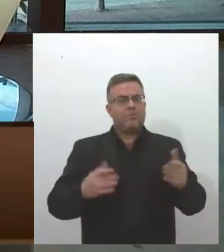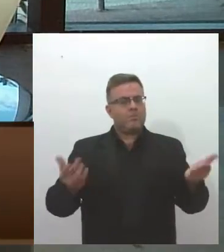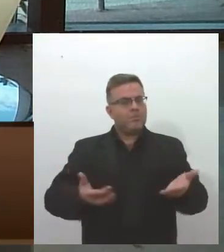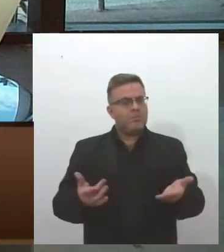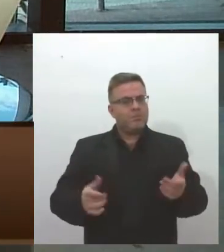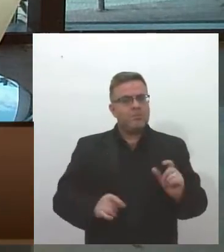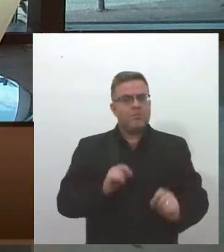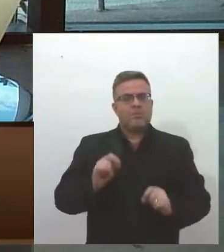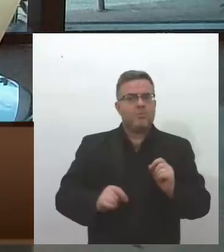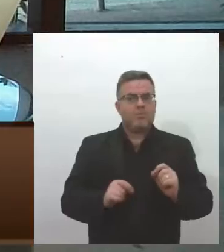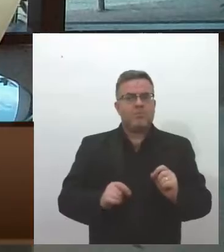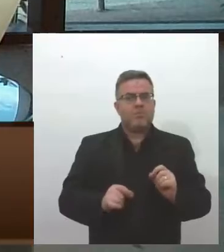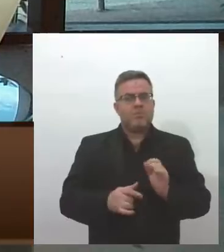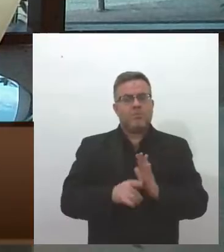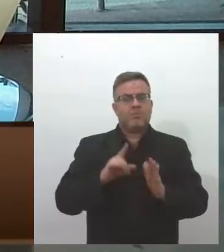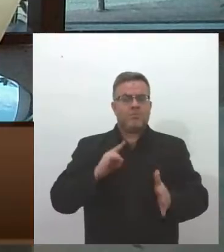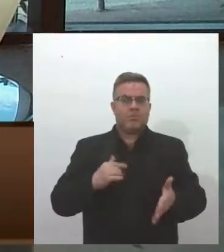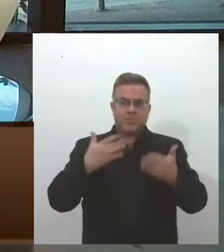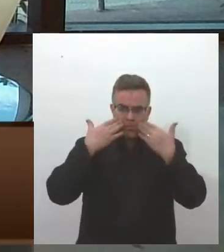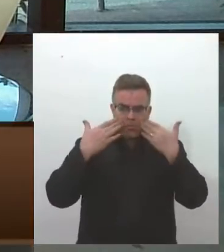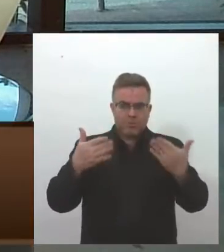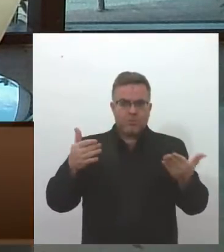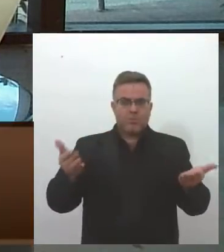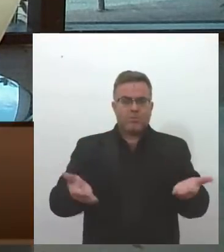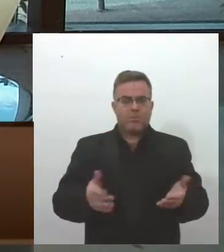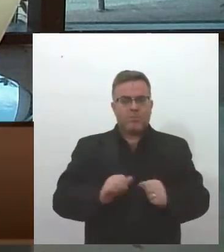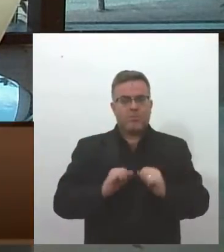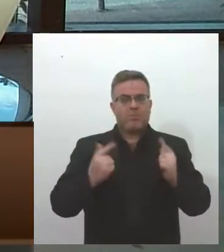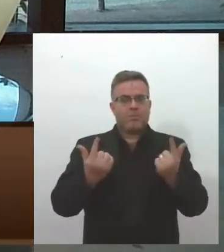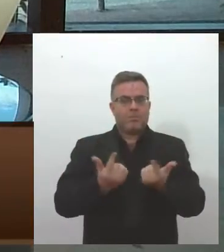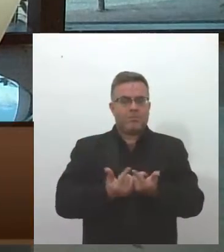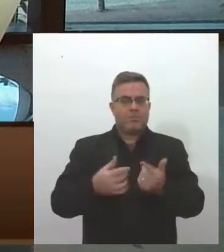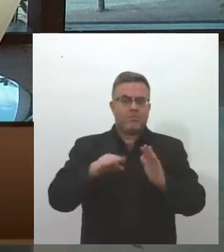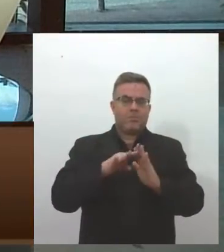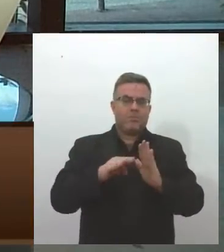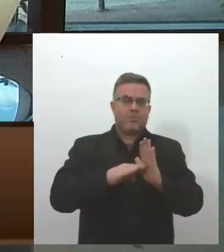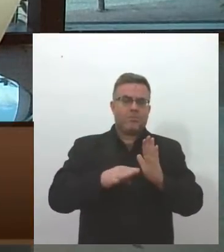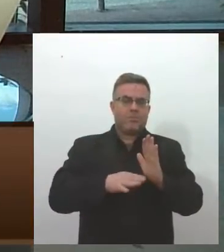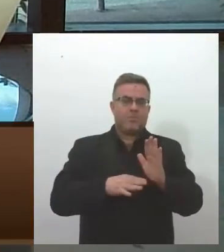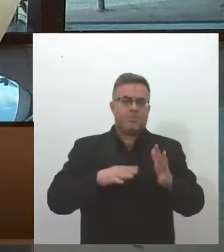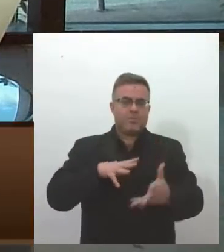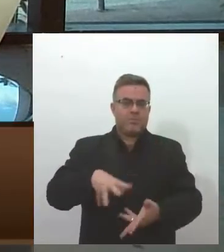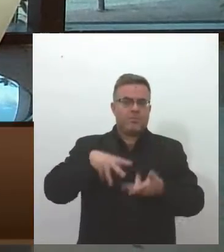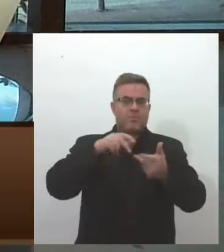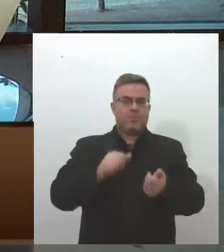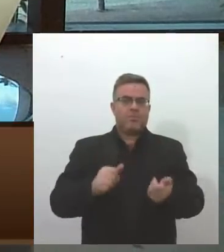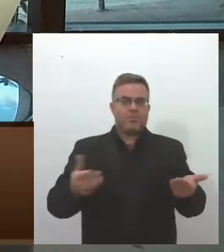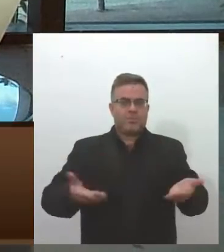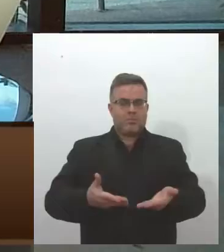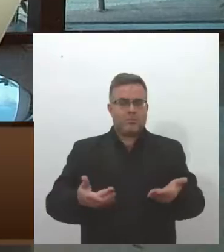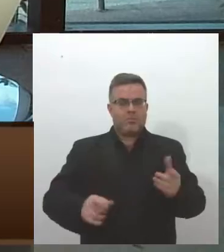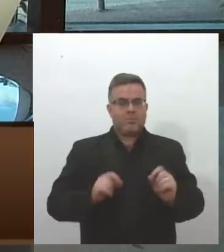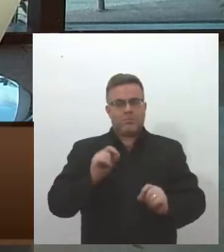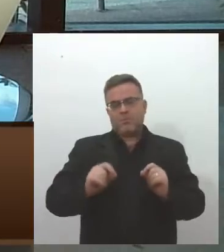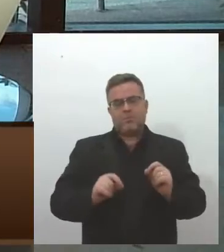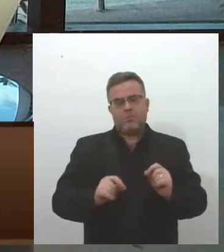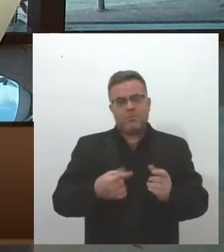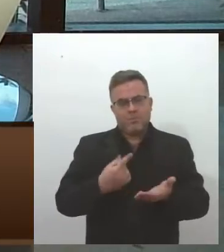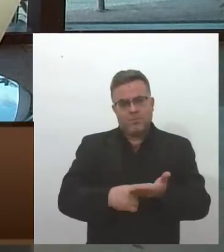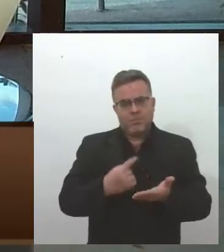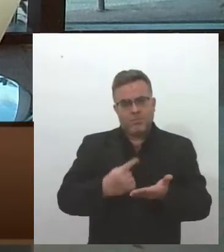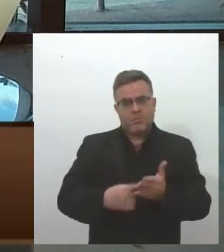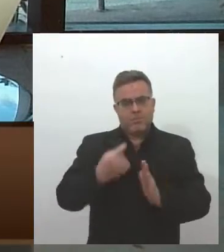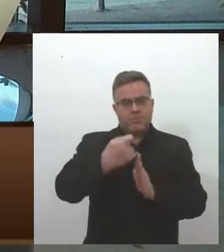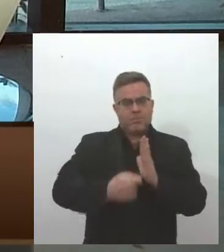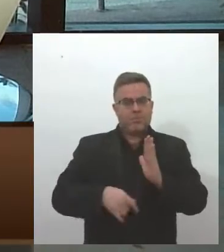passado, houve a apresentação aqui na Assembleia Legislativa do Plano de Desenvolvimento Estadual Sustentável, né? Encomendado pela